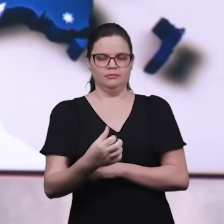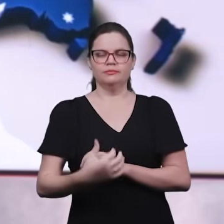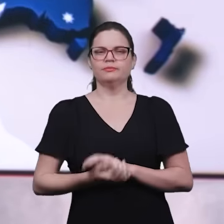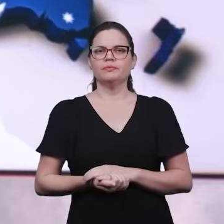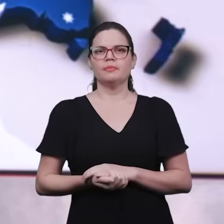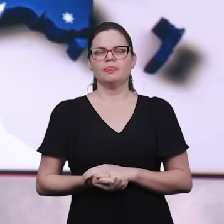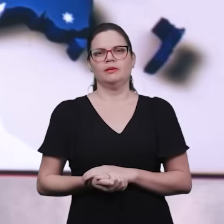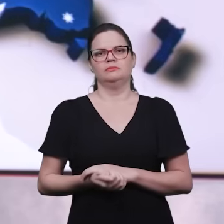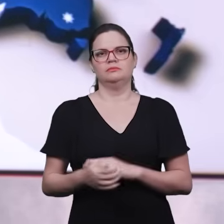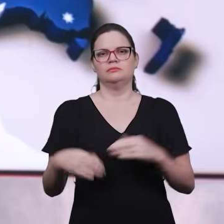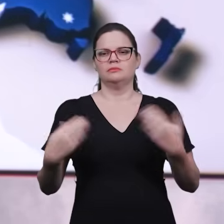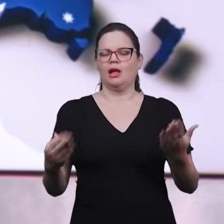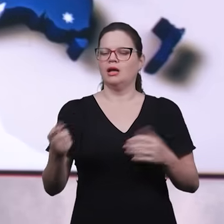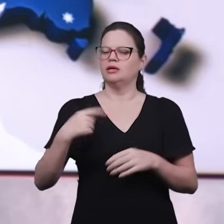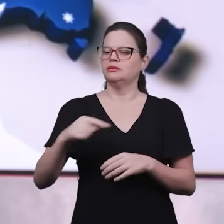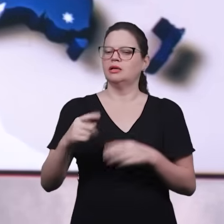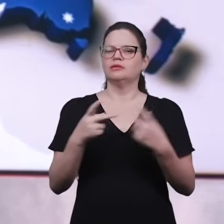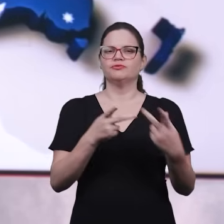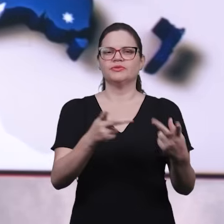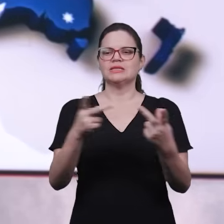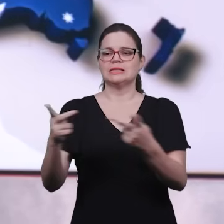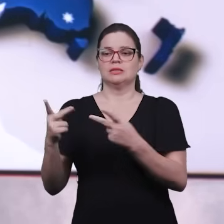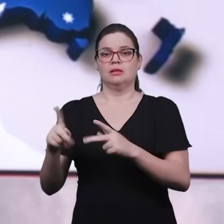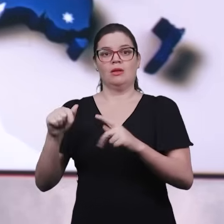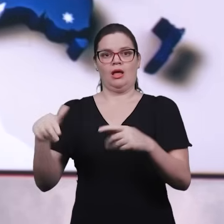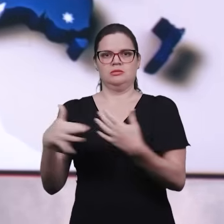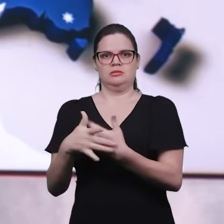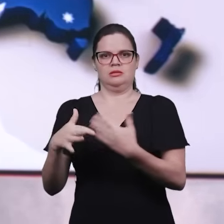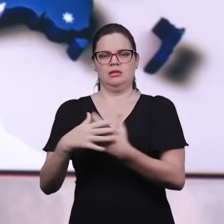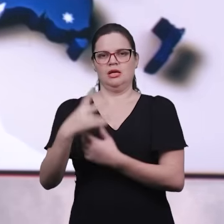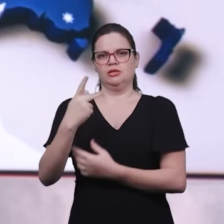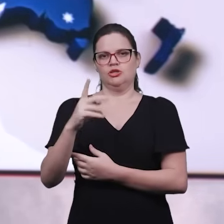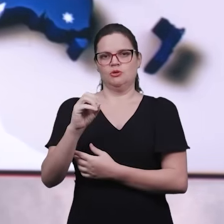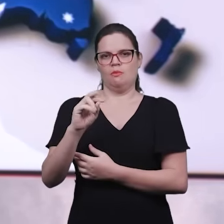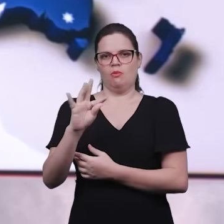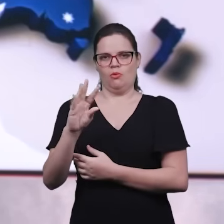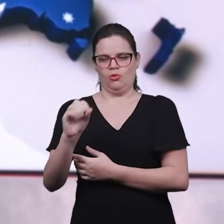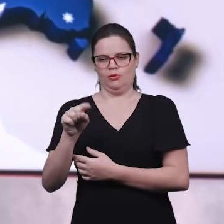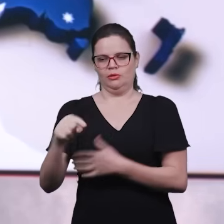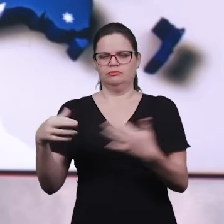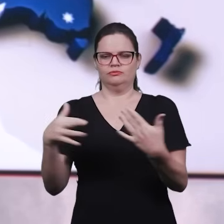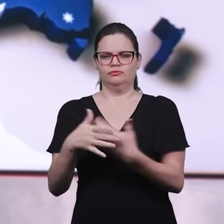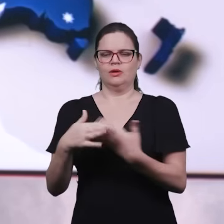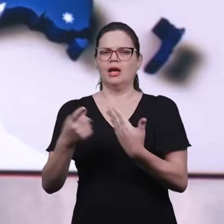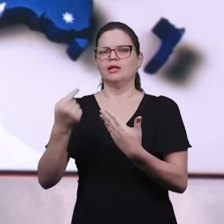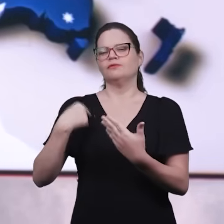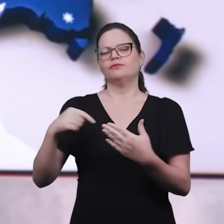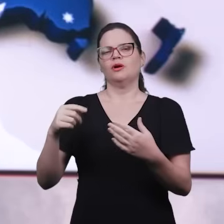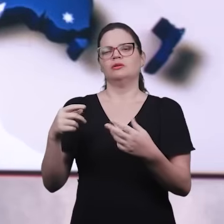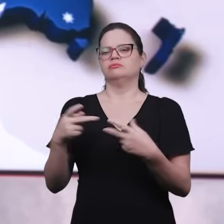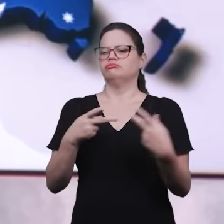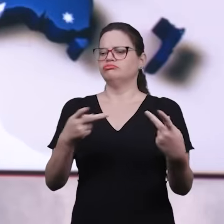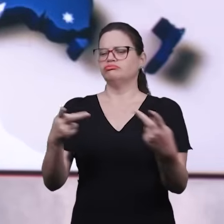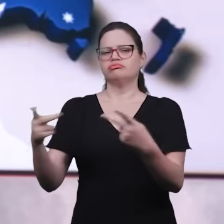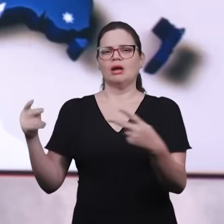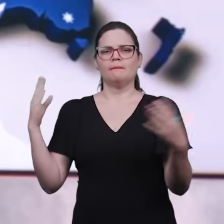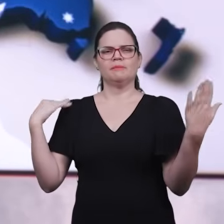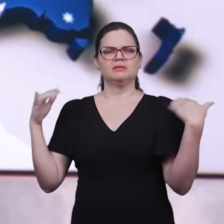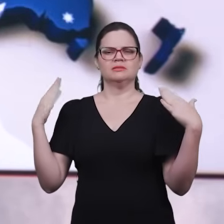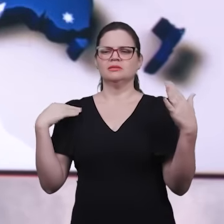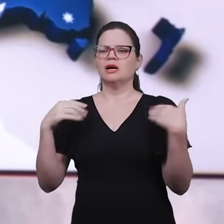E pela cidade, um dia ele visitando uma loja de livros